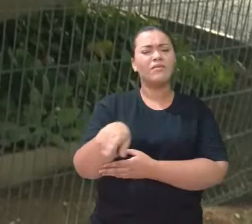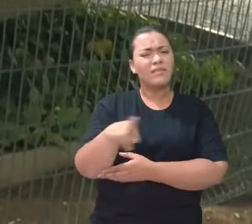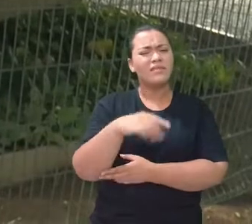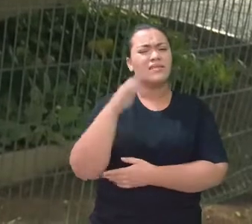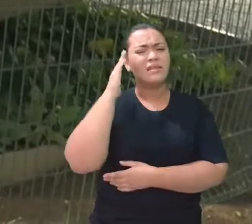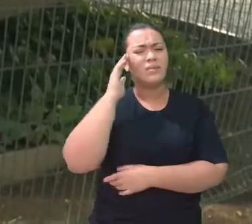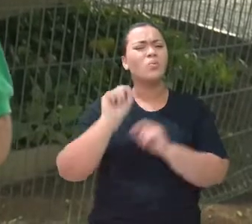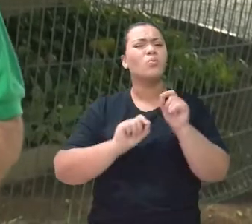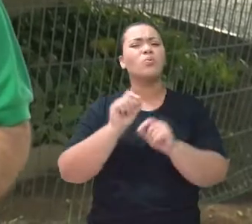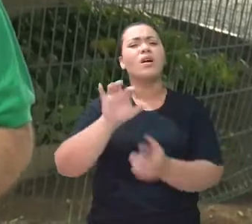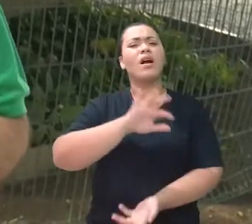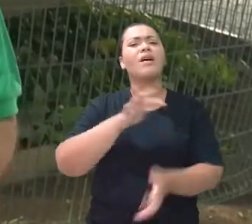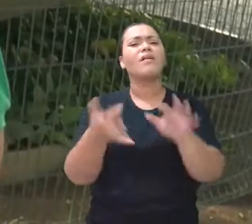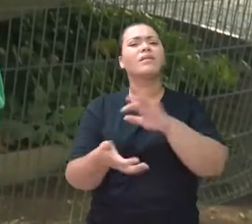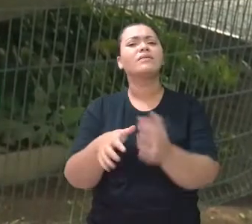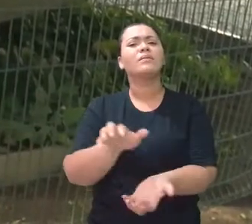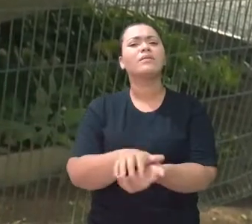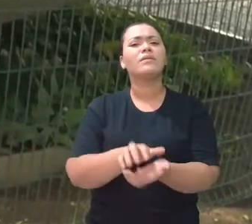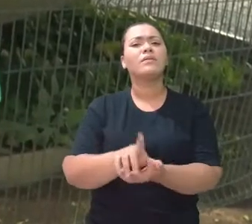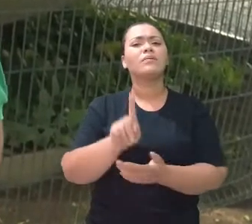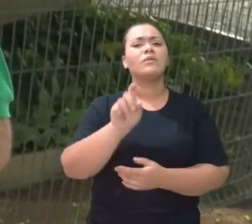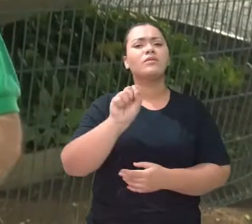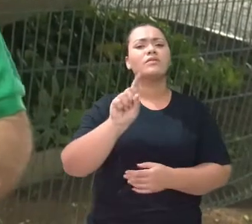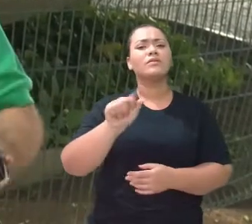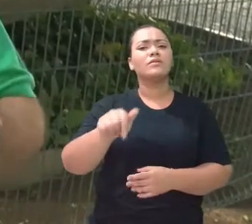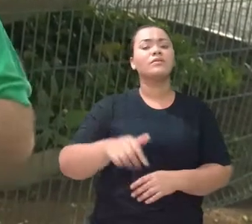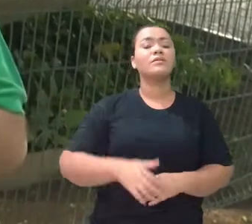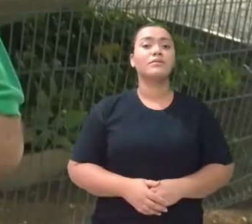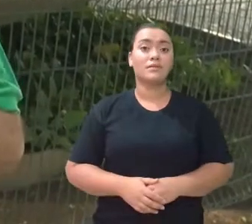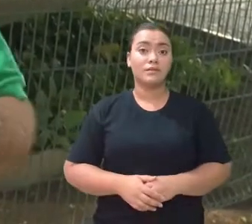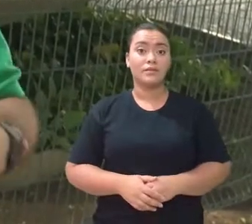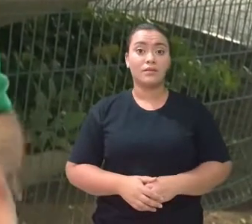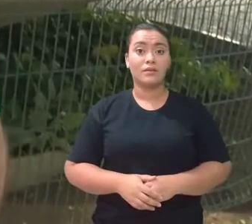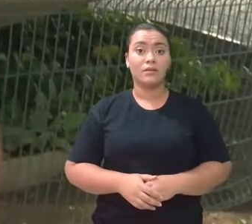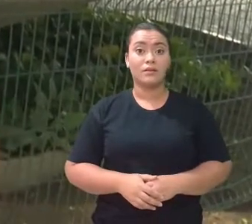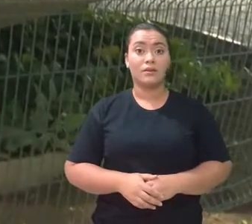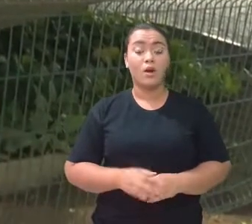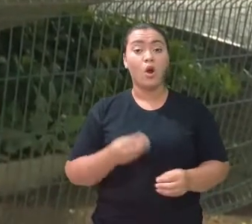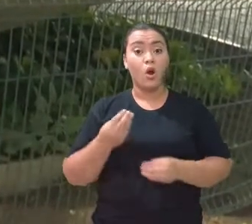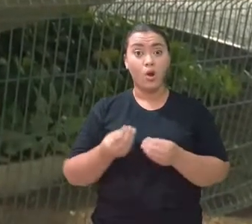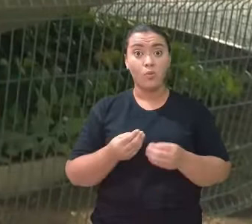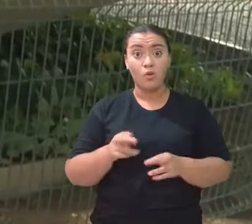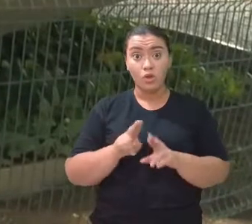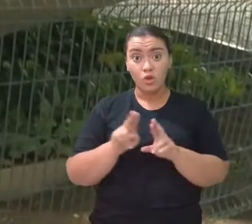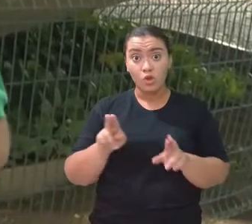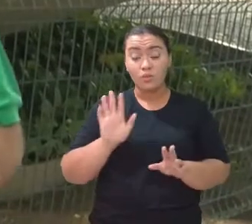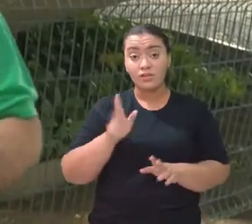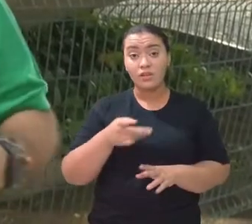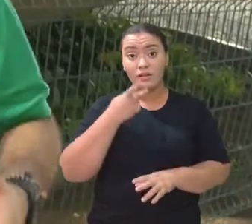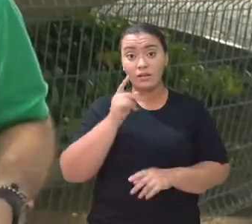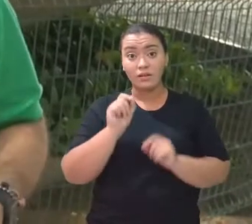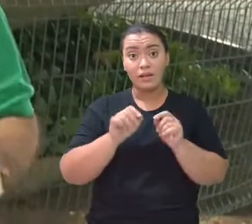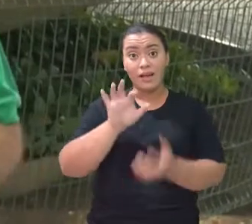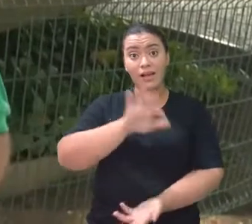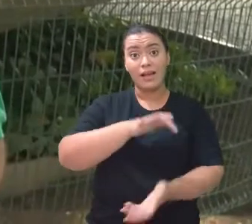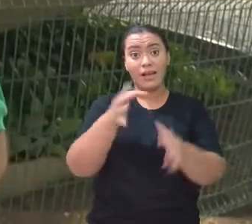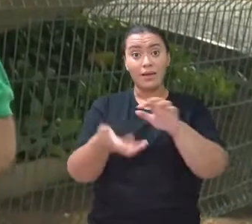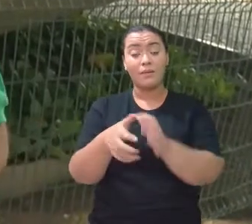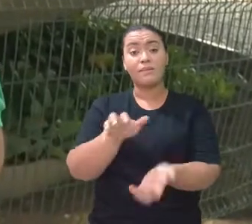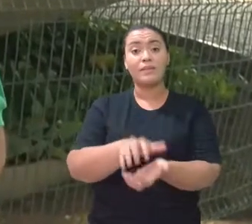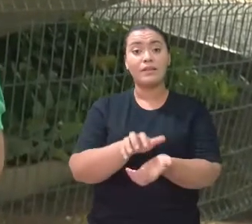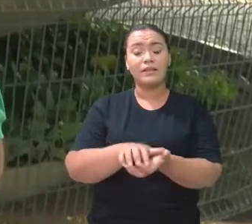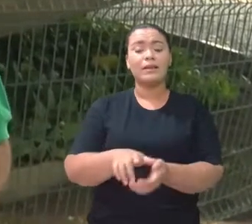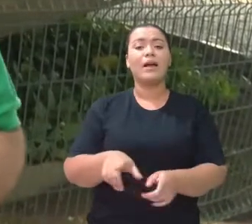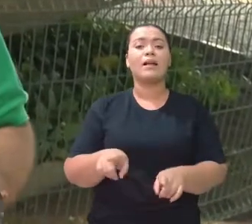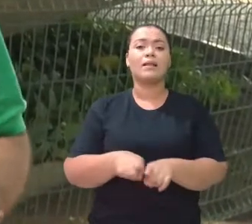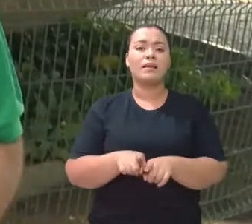foi a Revolução Pernambucana de 1817? Como o próprio nome diz, né, a Revolução Pernambucana, também